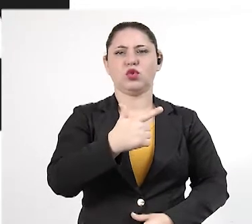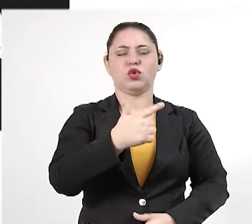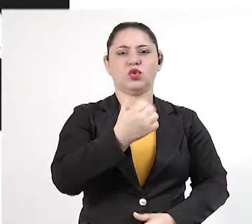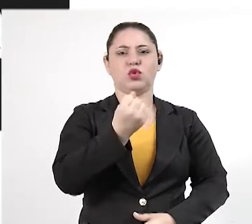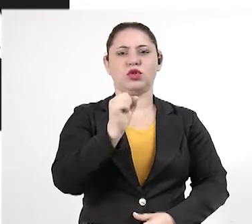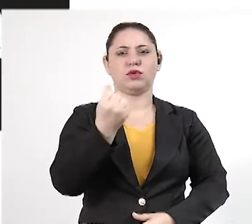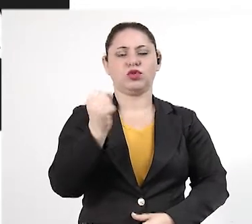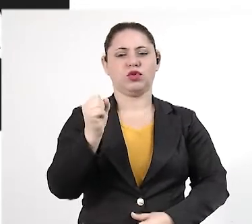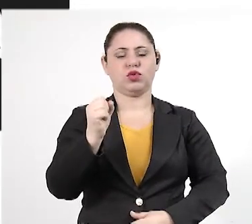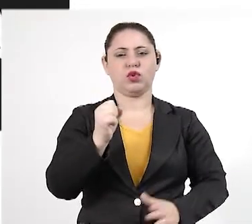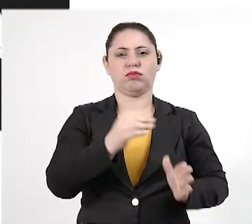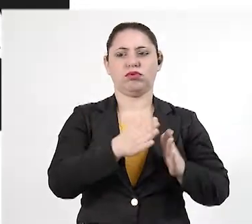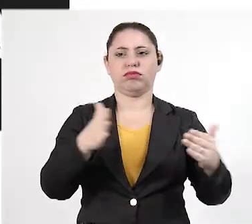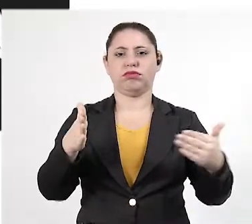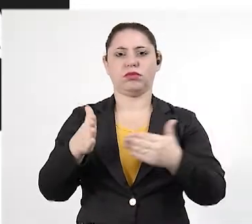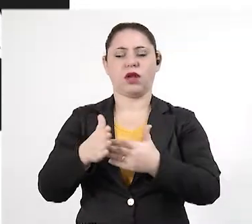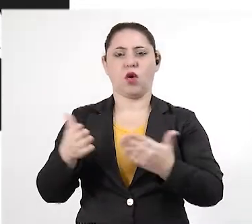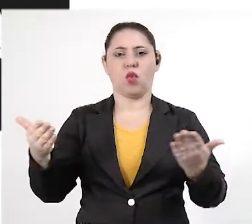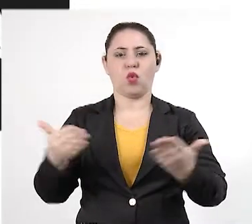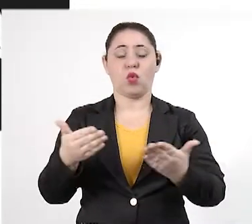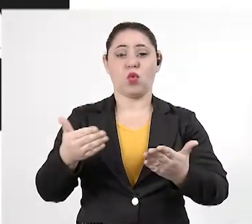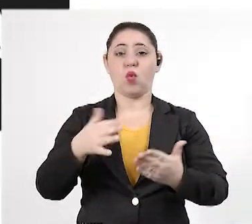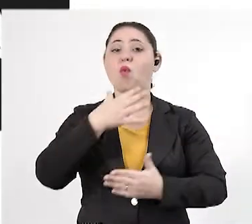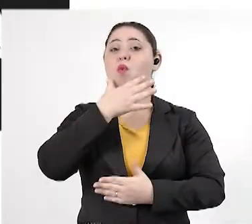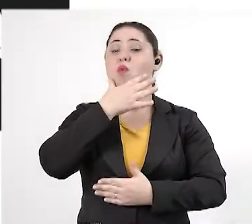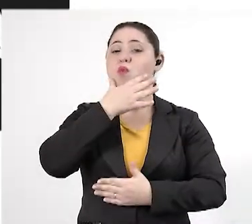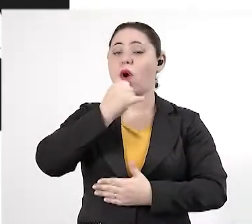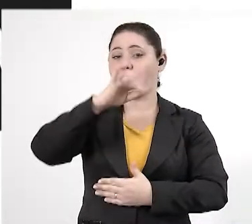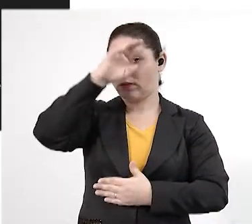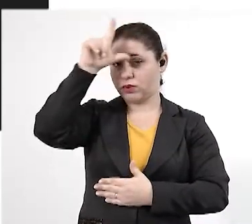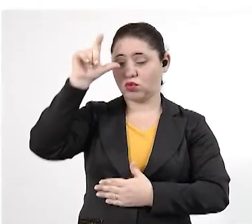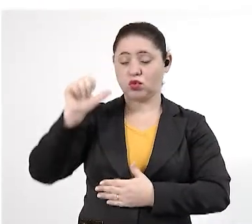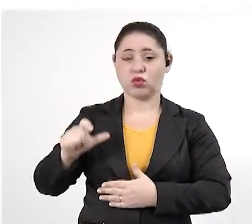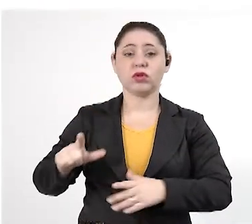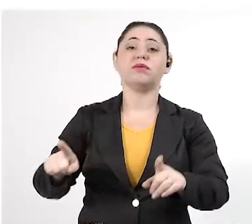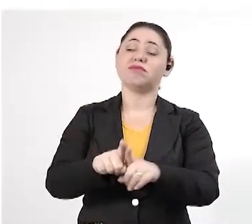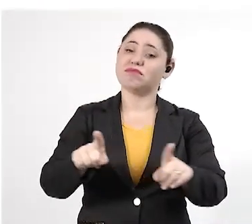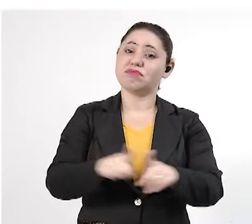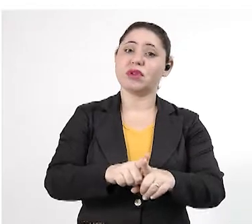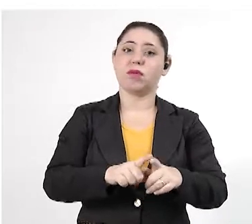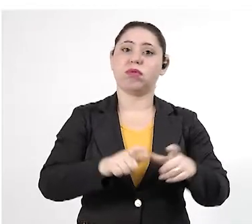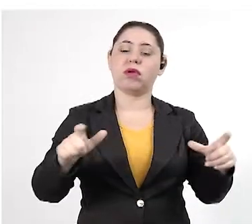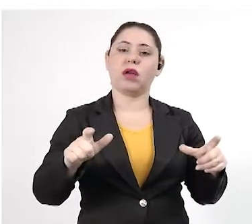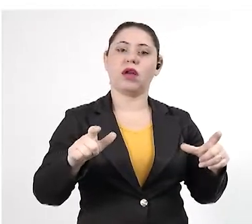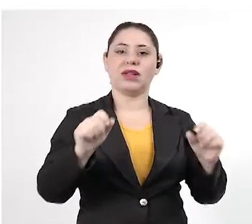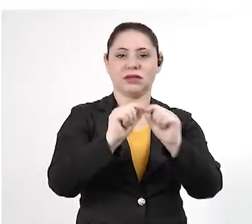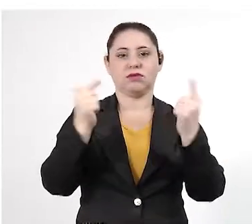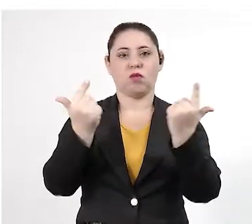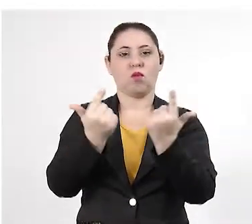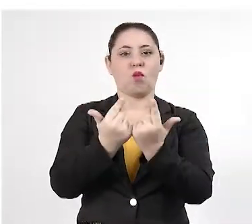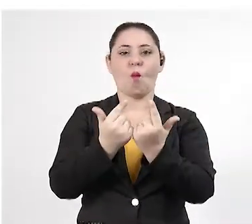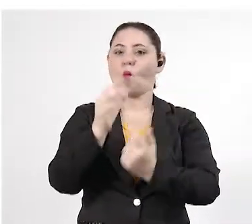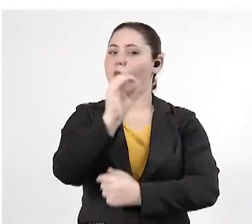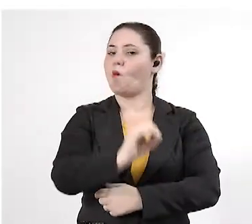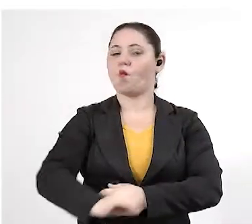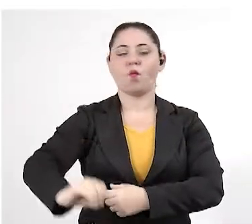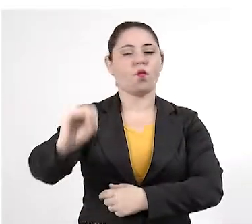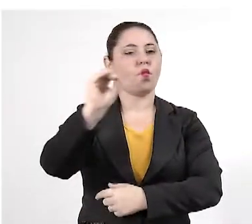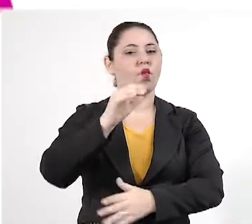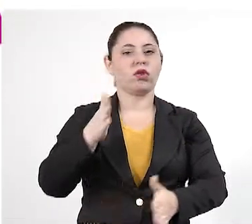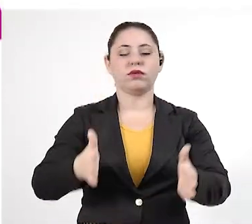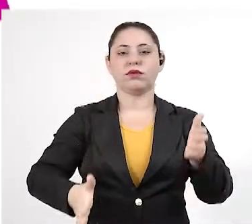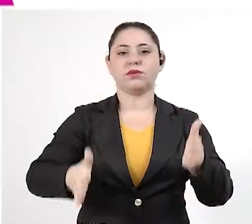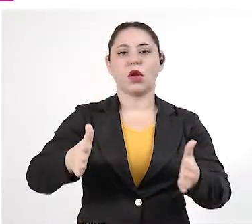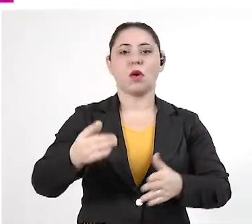De 2018 para cá, em Mato Grosso do Sul, os homens também são maioria. A Assembleia Legislativa não conta